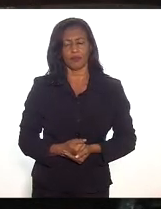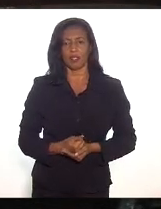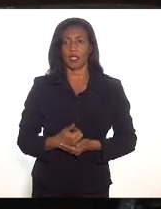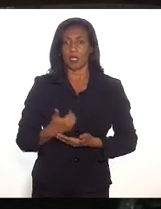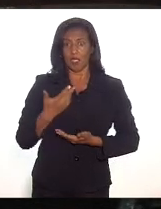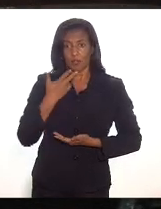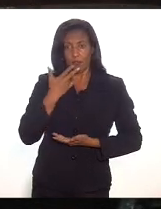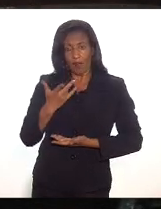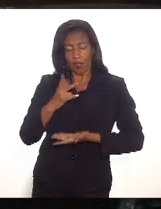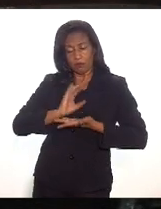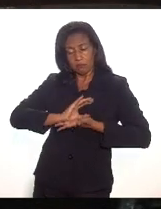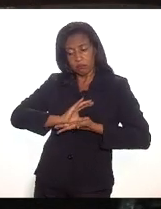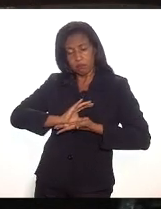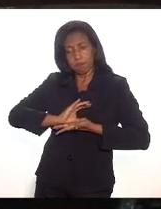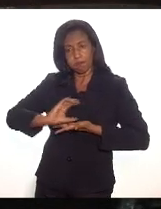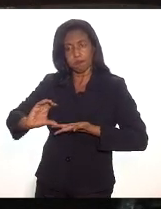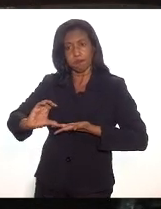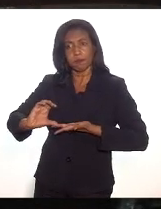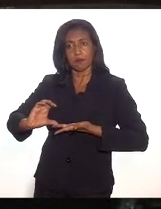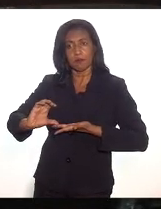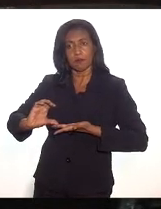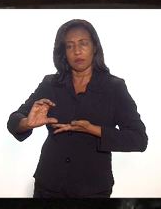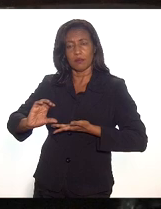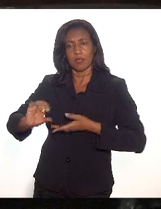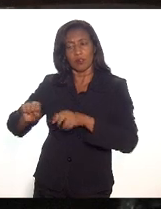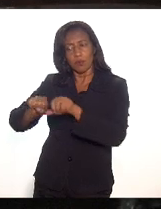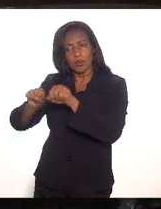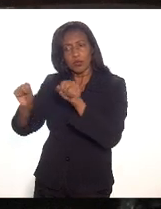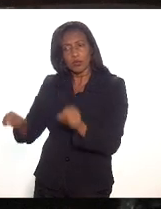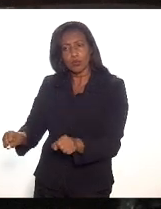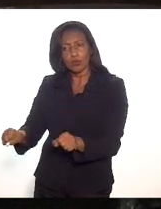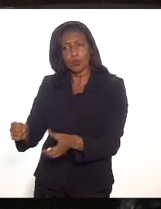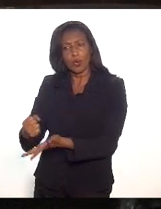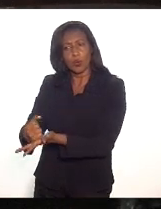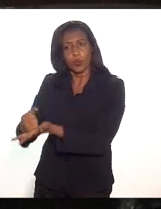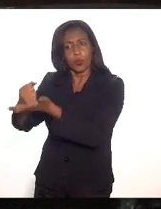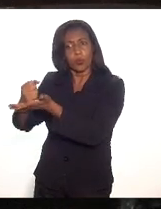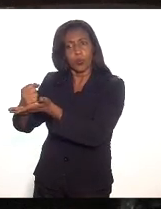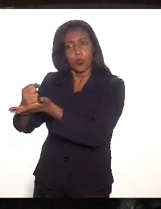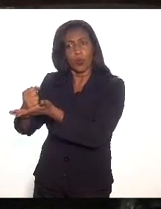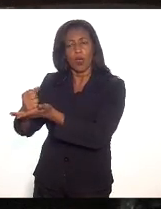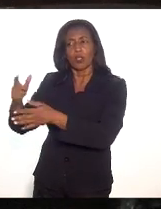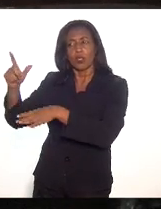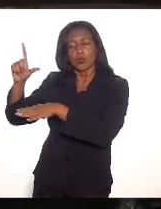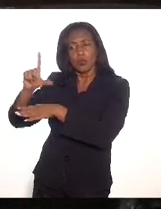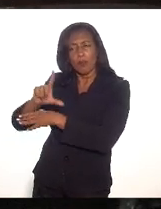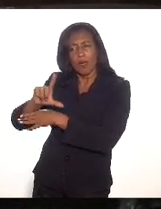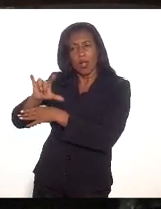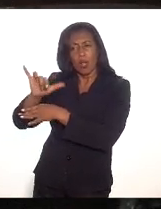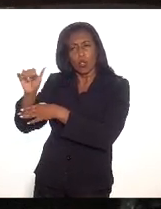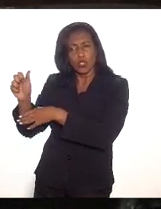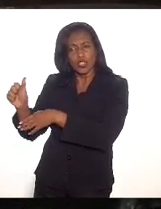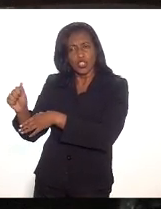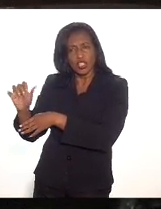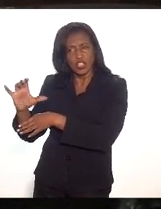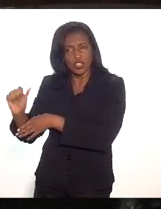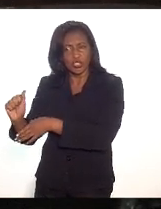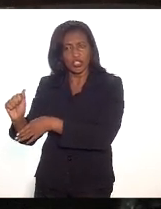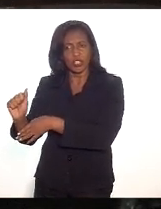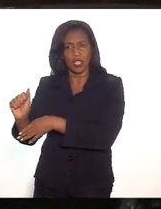investir na infraestrutura, a de logística física e a de